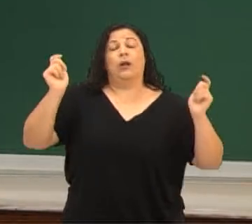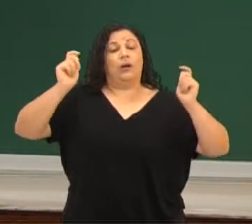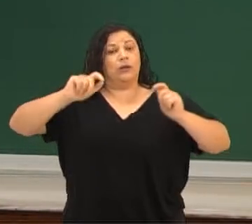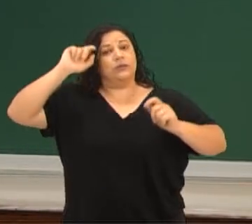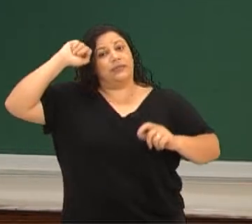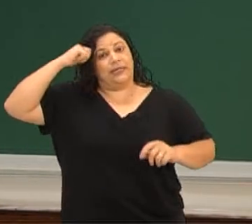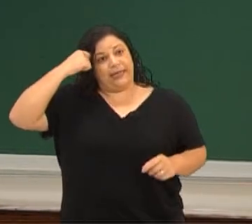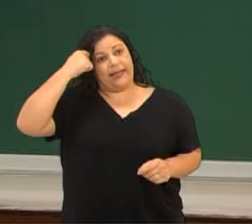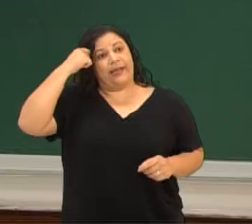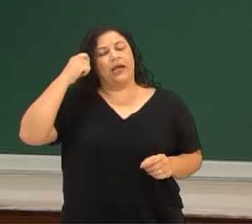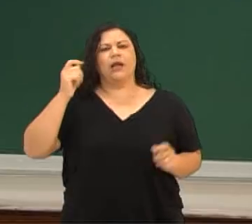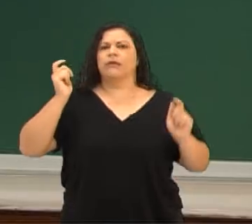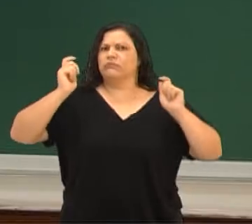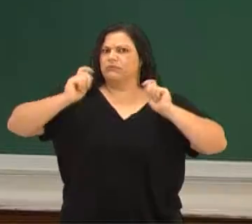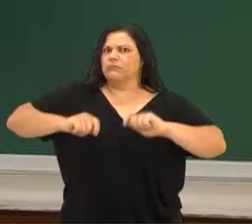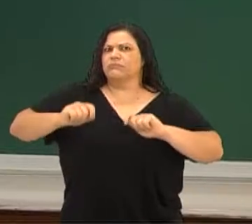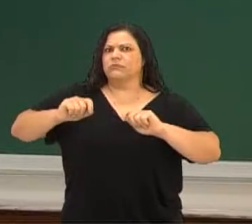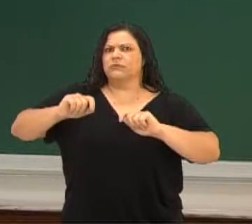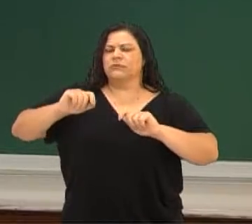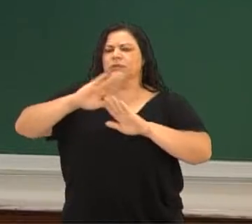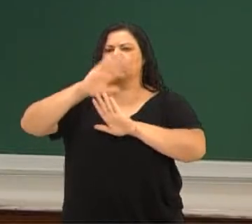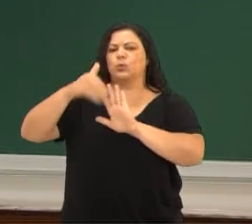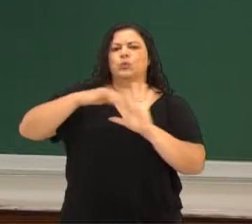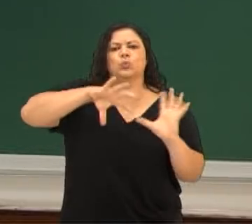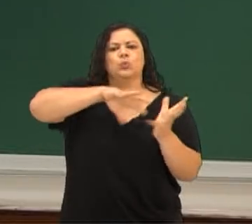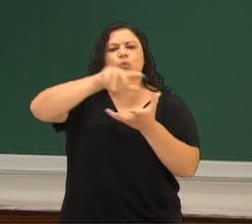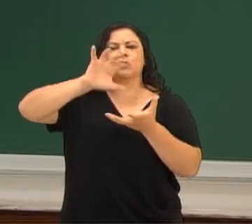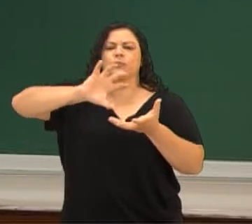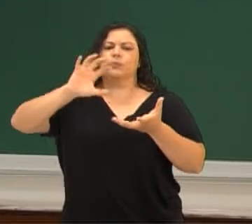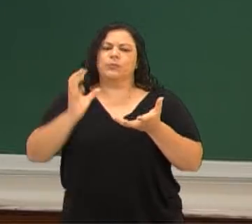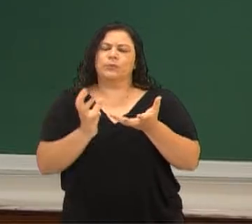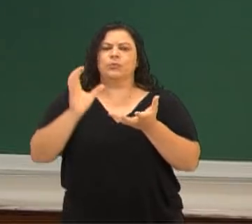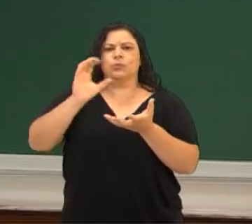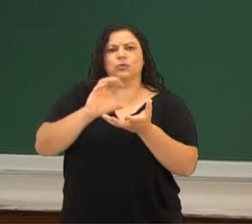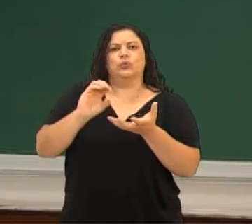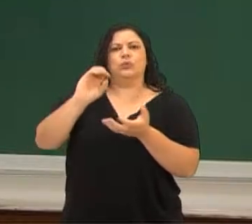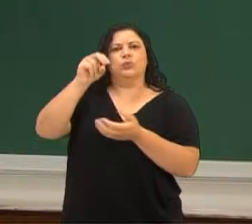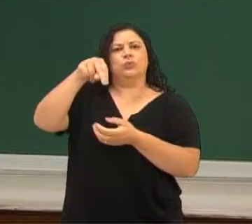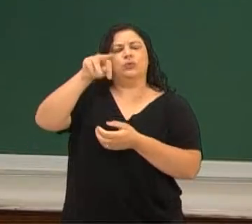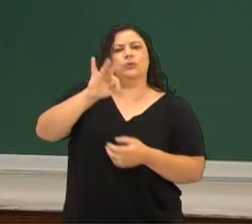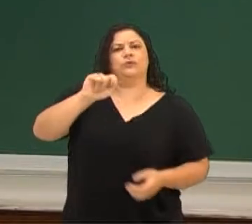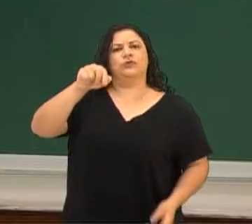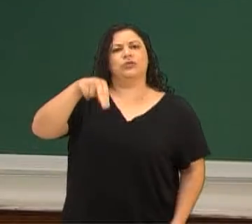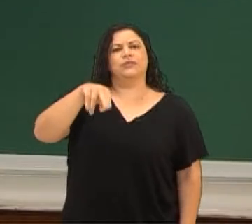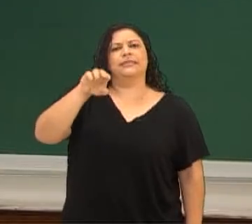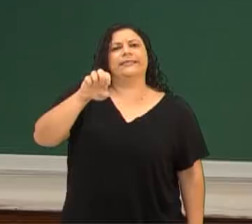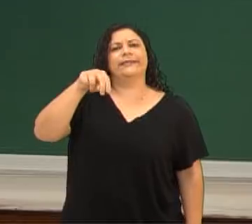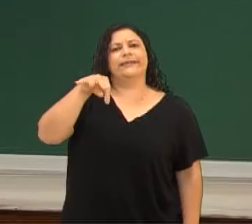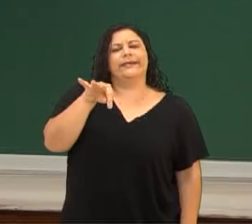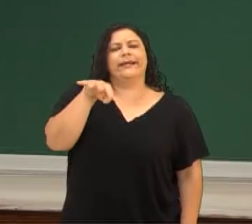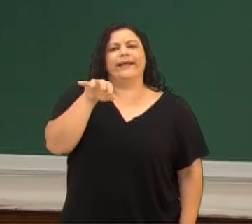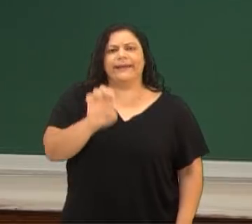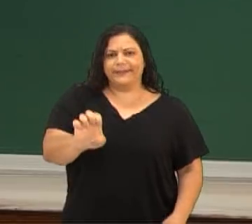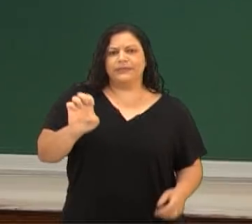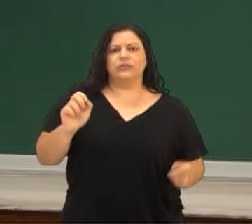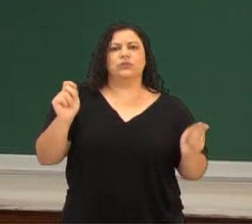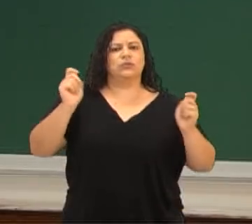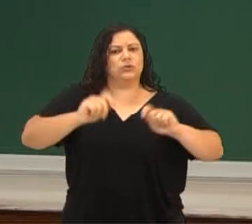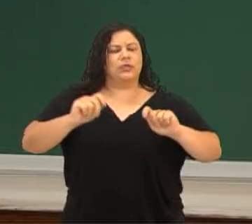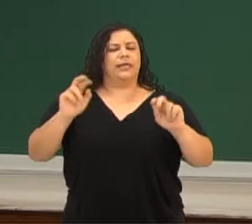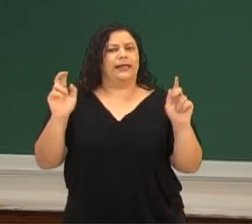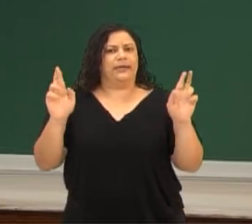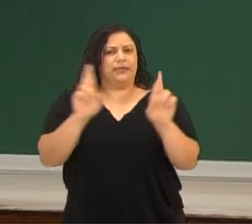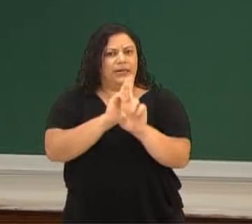gente pode considerar isso para todo o continente, a urbanização, o destaque aí é a relativa industrialização